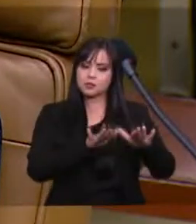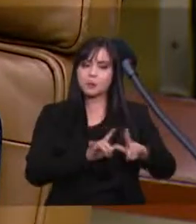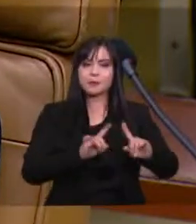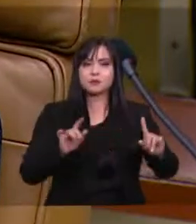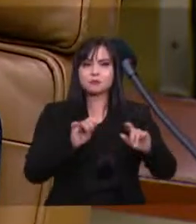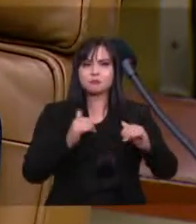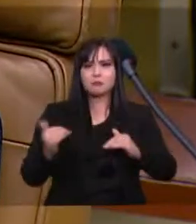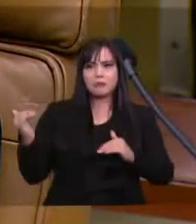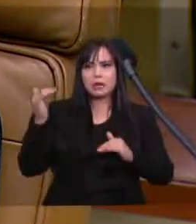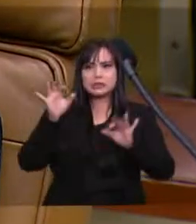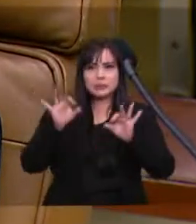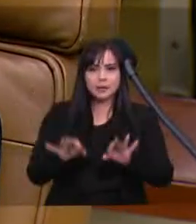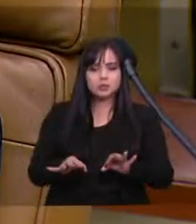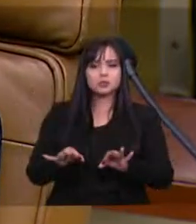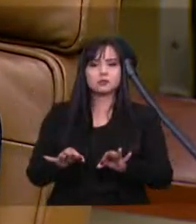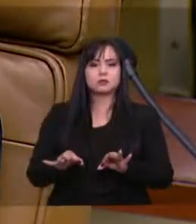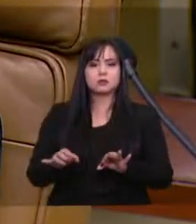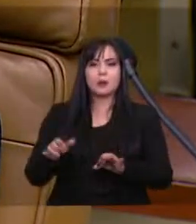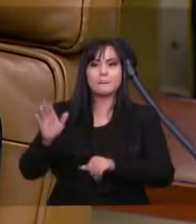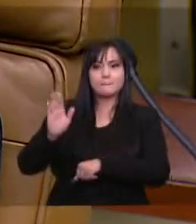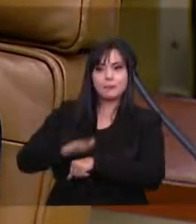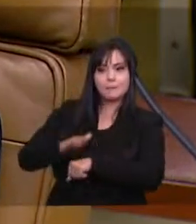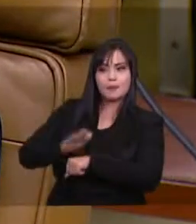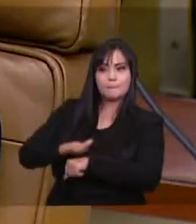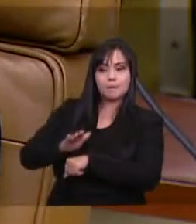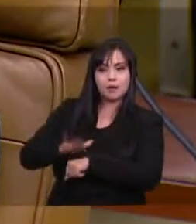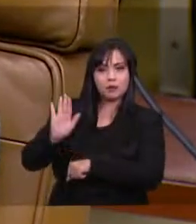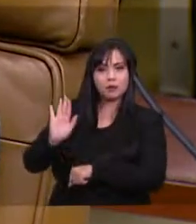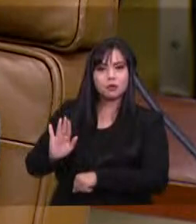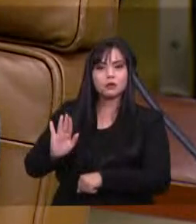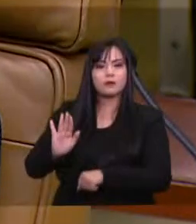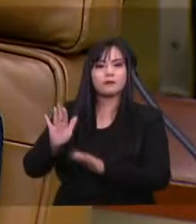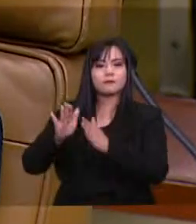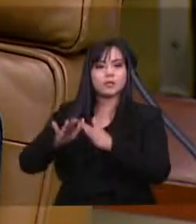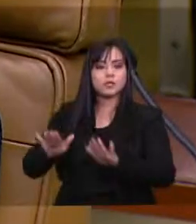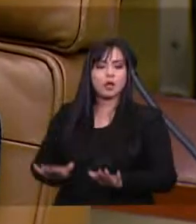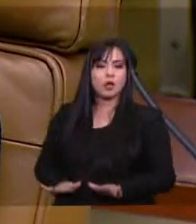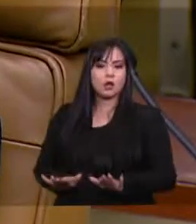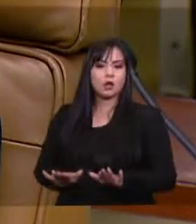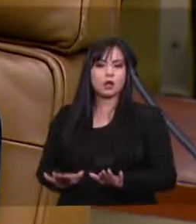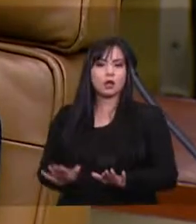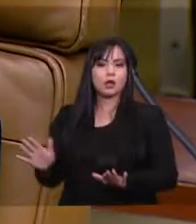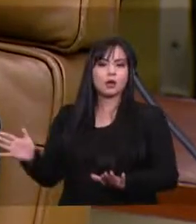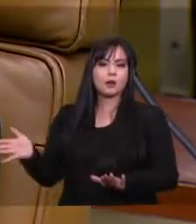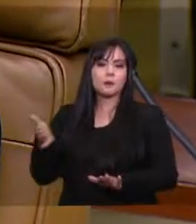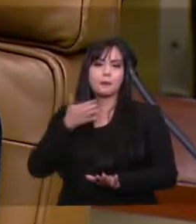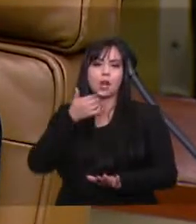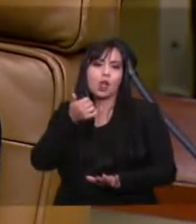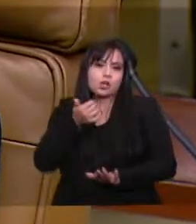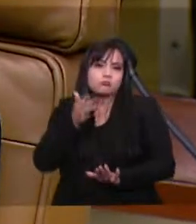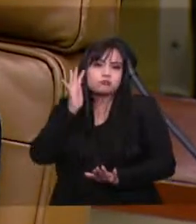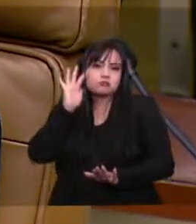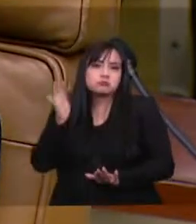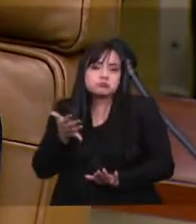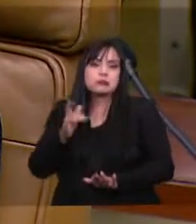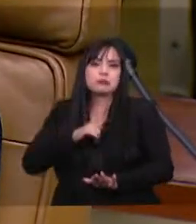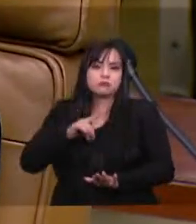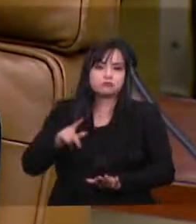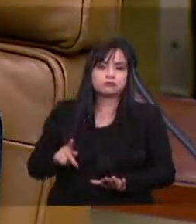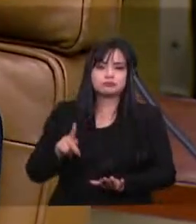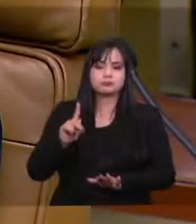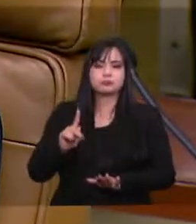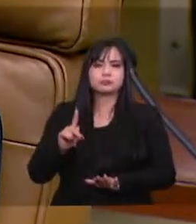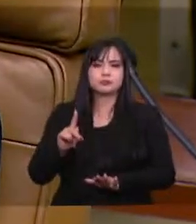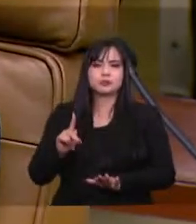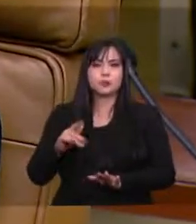mas o pleno certamente por sua maioria fixará o melhor caminho a ser